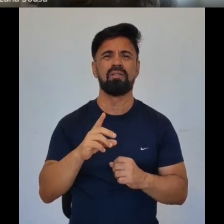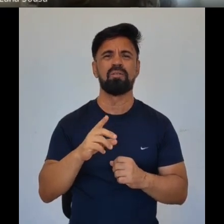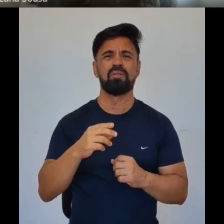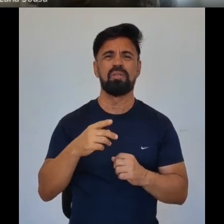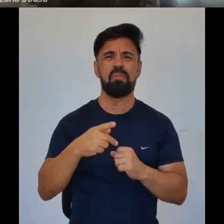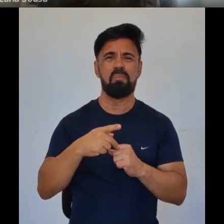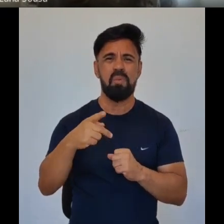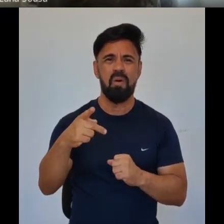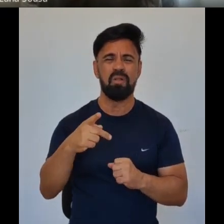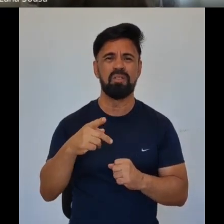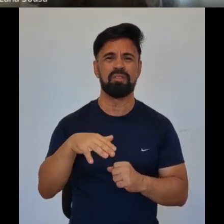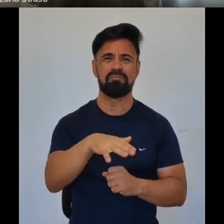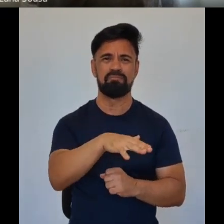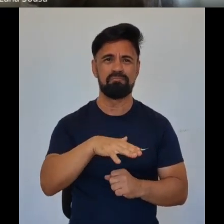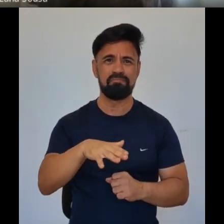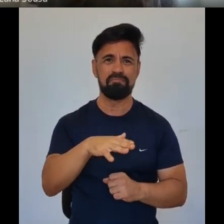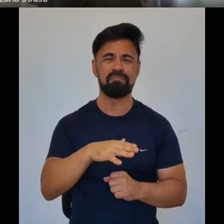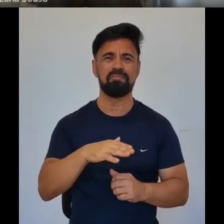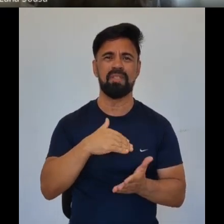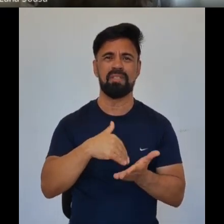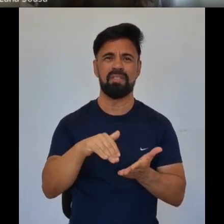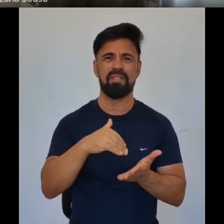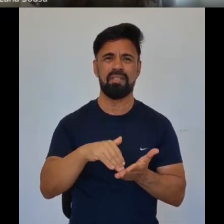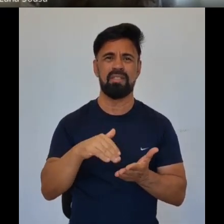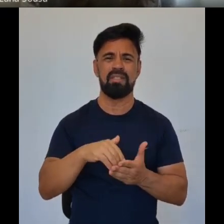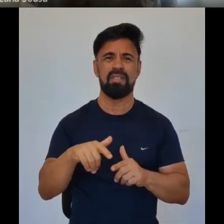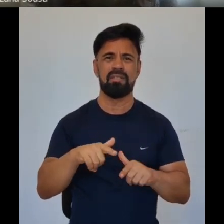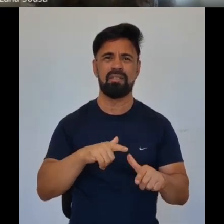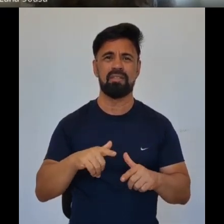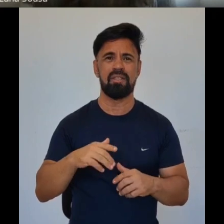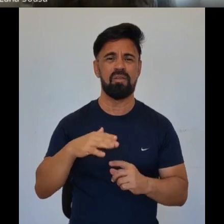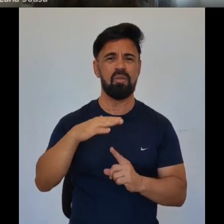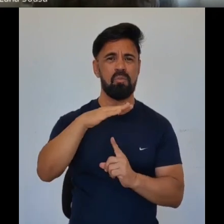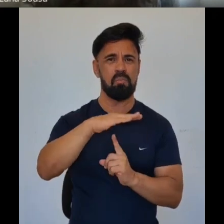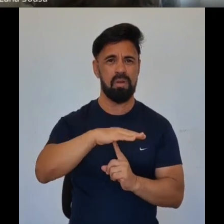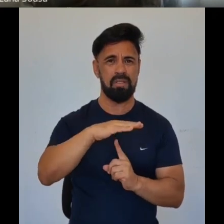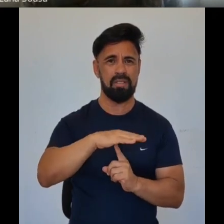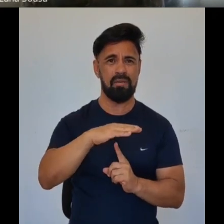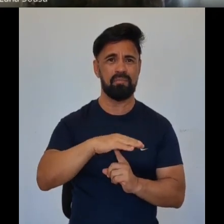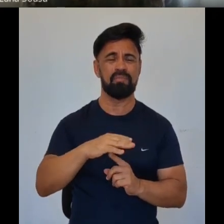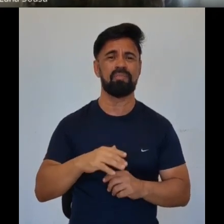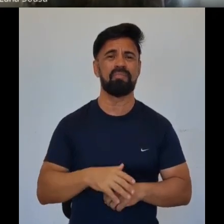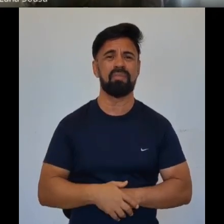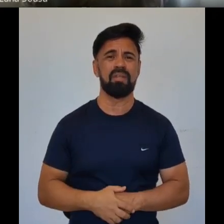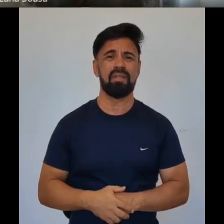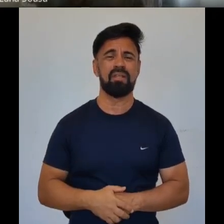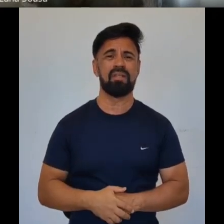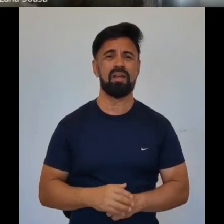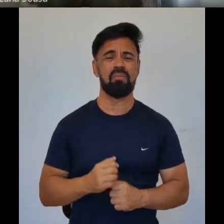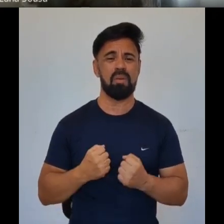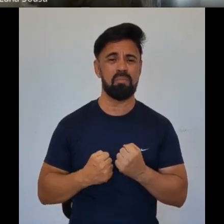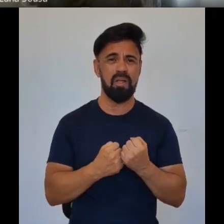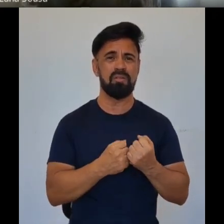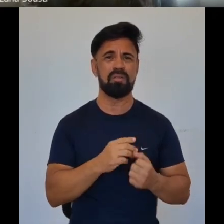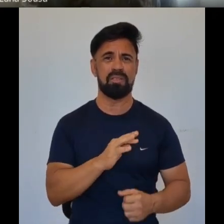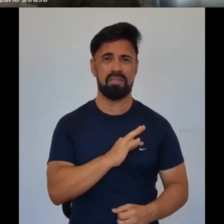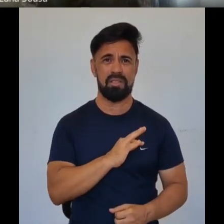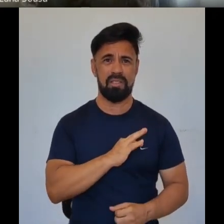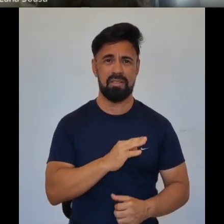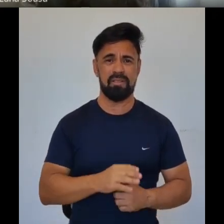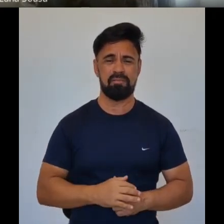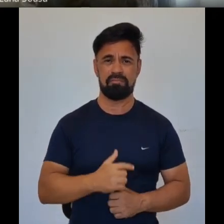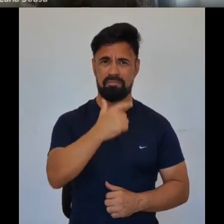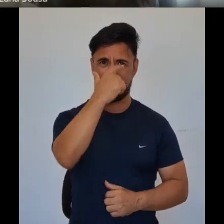Conselho de Secretarias Municipais de Saúde do Paraná, o COSEMES Paraná, como apoiadora técnica. Sou uma mulher